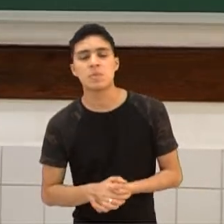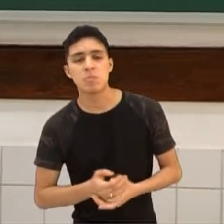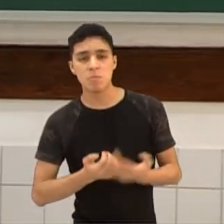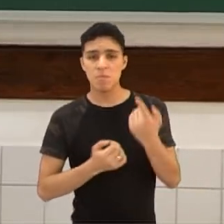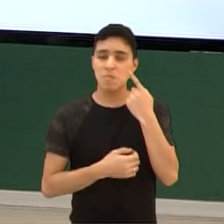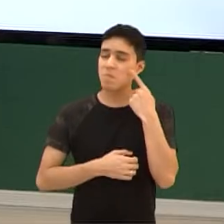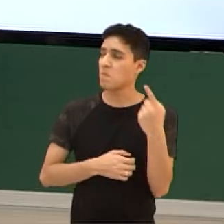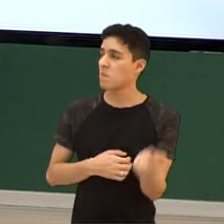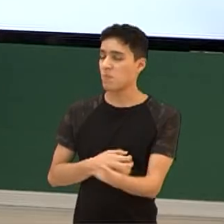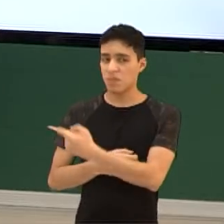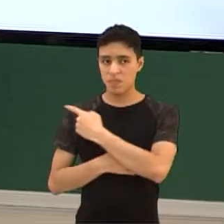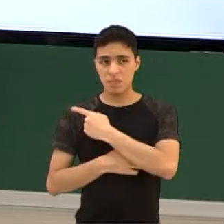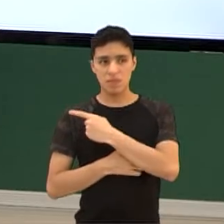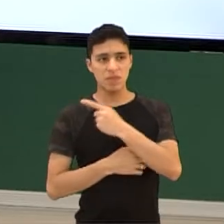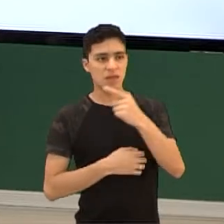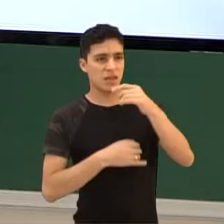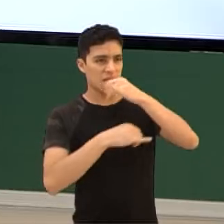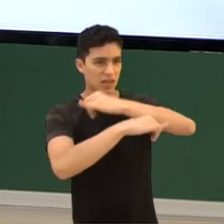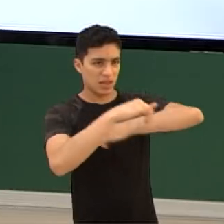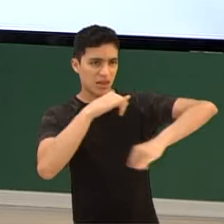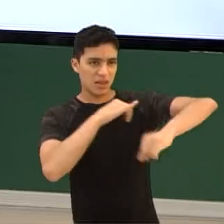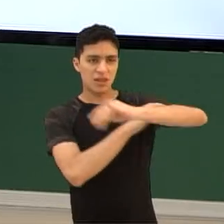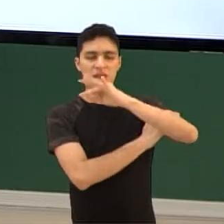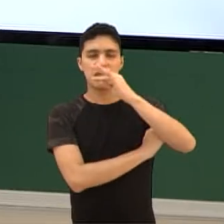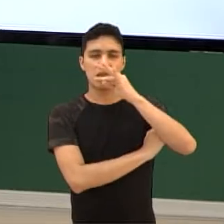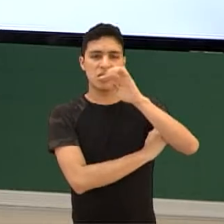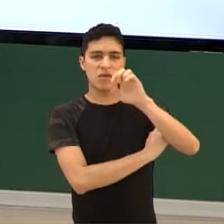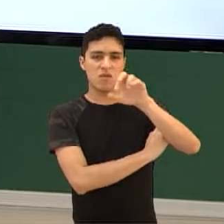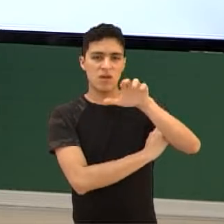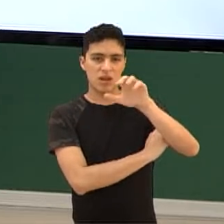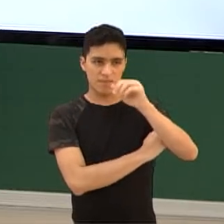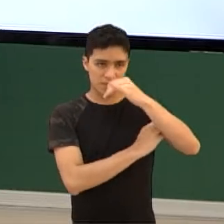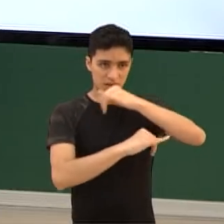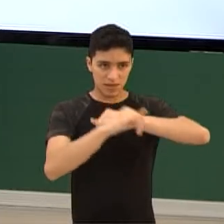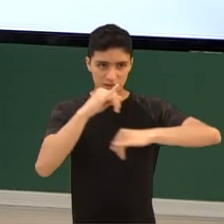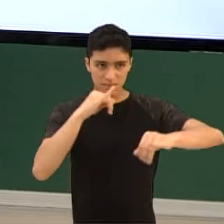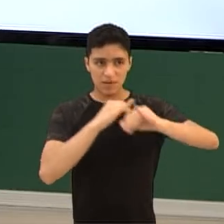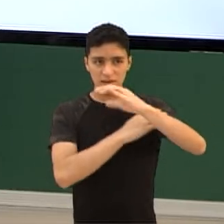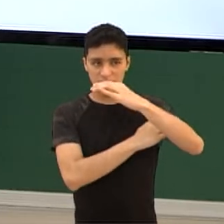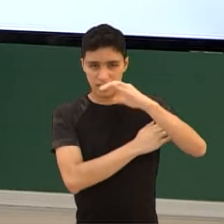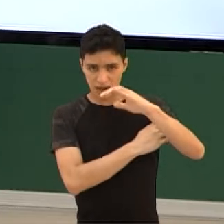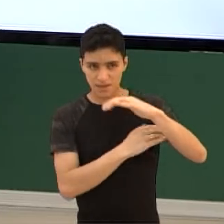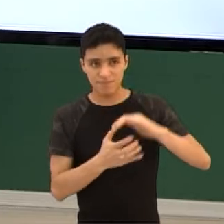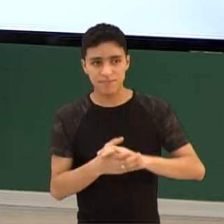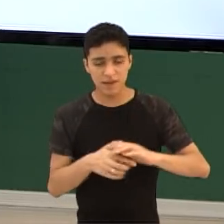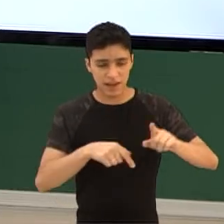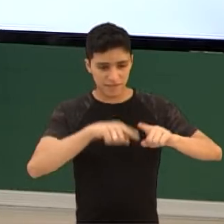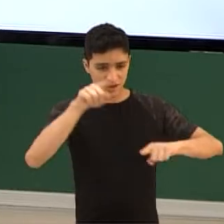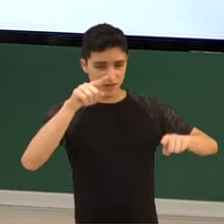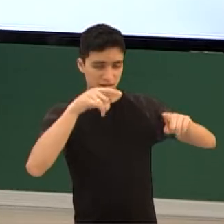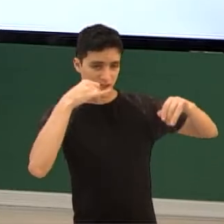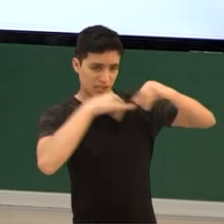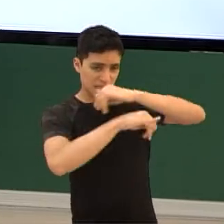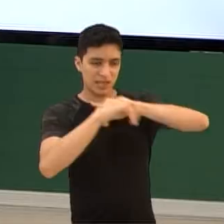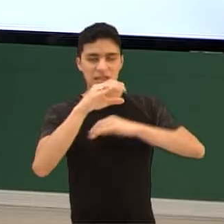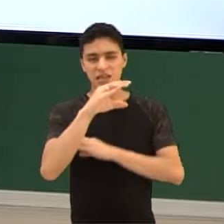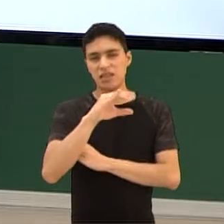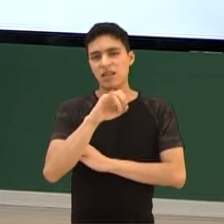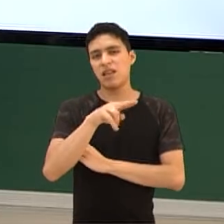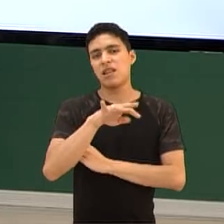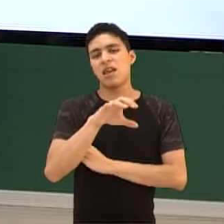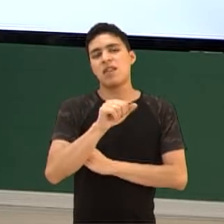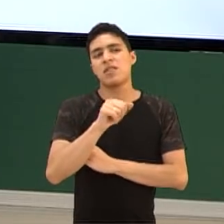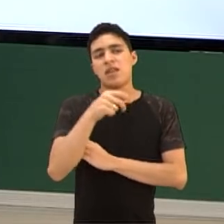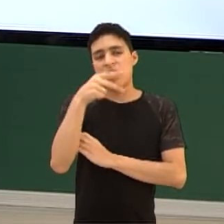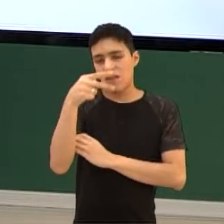ó, teorema trabalho e energia cinética. O que a gente consegue perceber? Que a variação da energia cinética, certo? Ela é